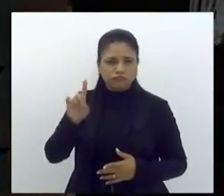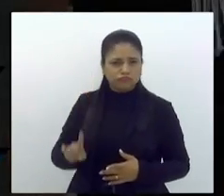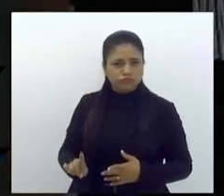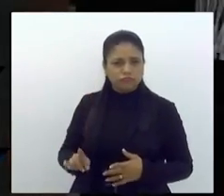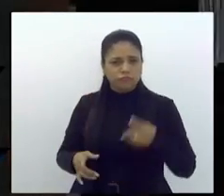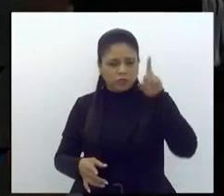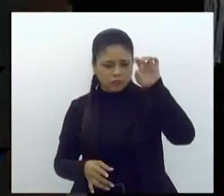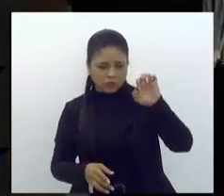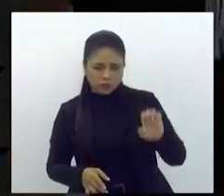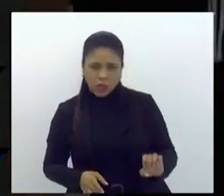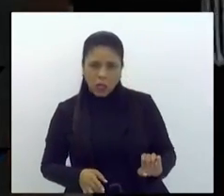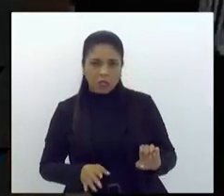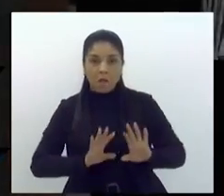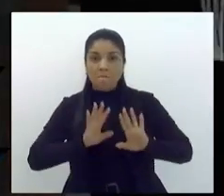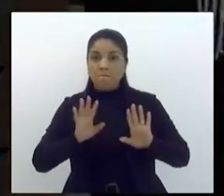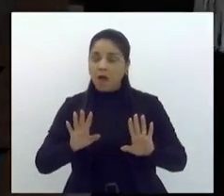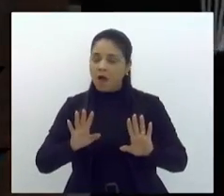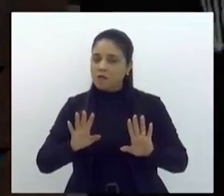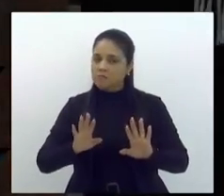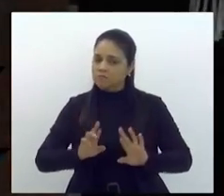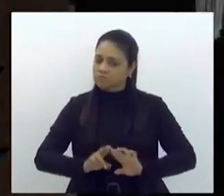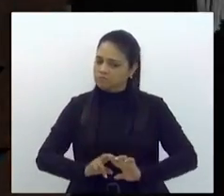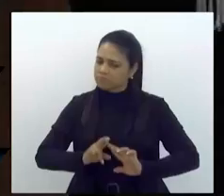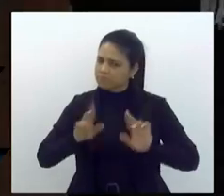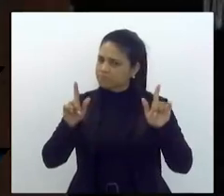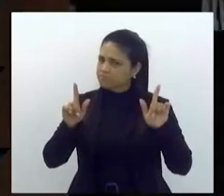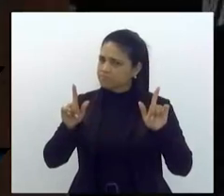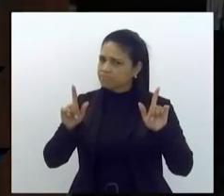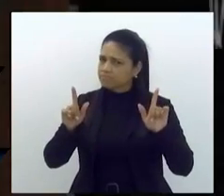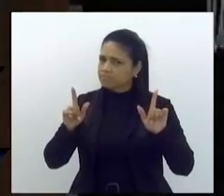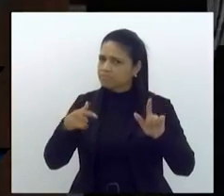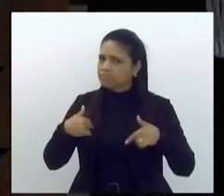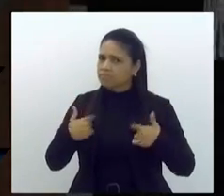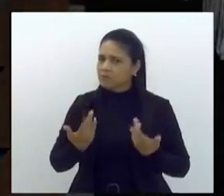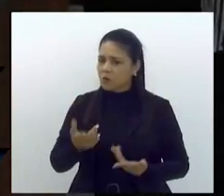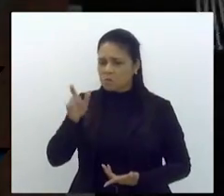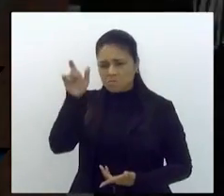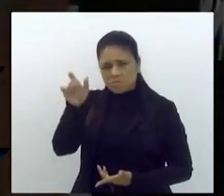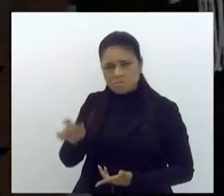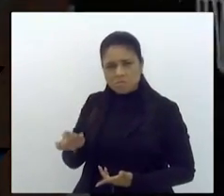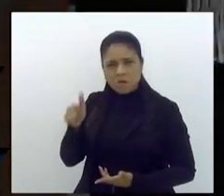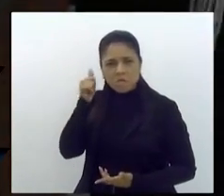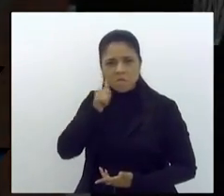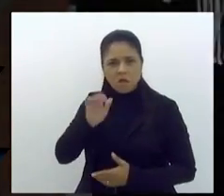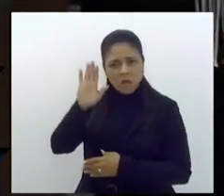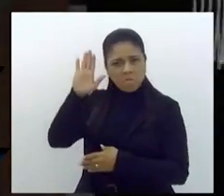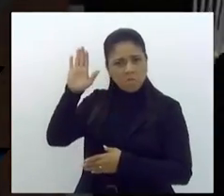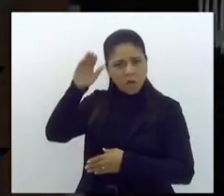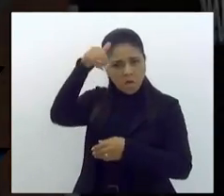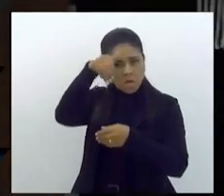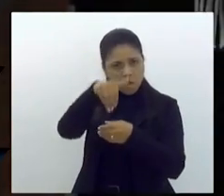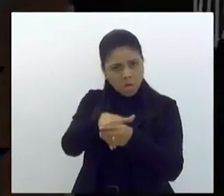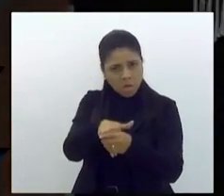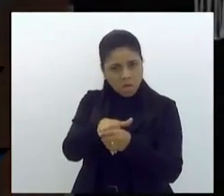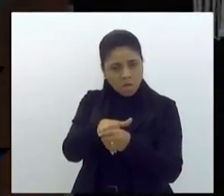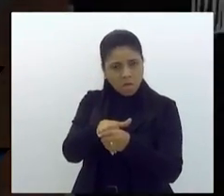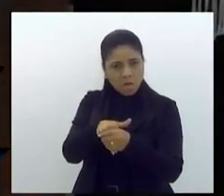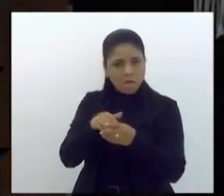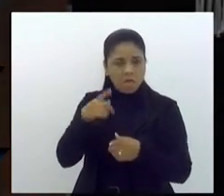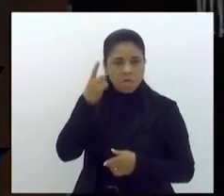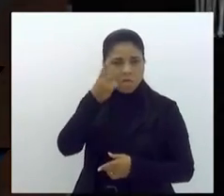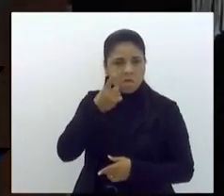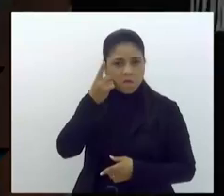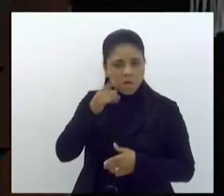agora não é normal que uma parlamentar Eleita no Exercício das suas funções